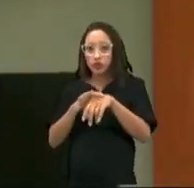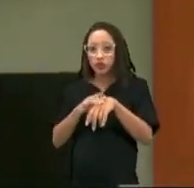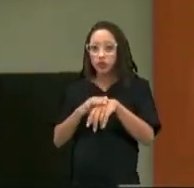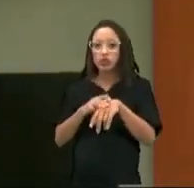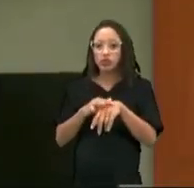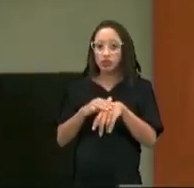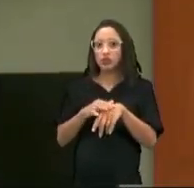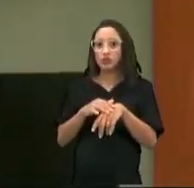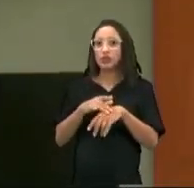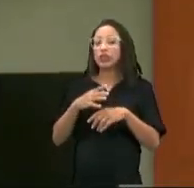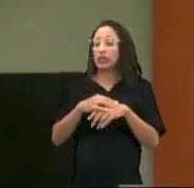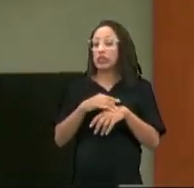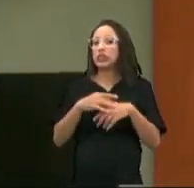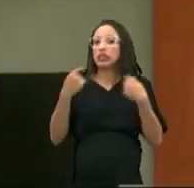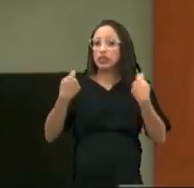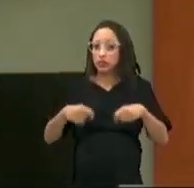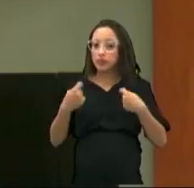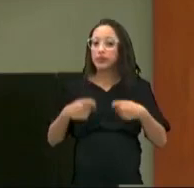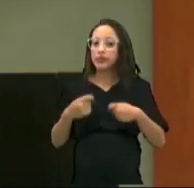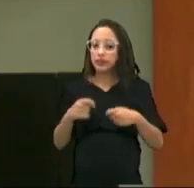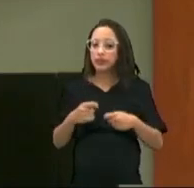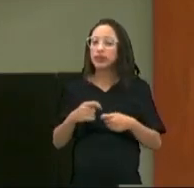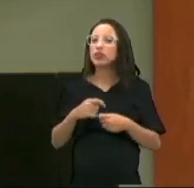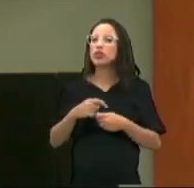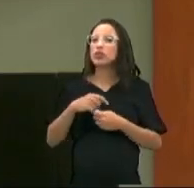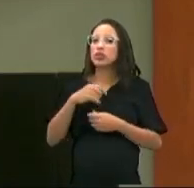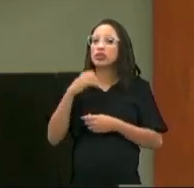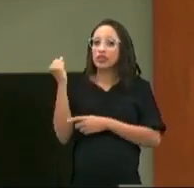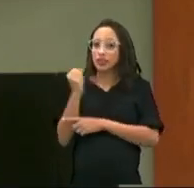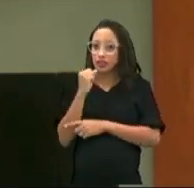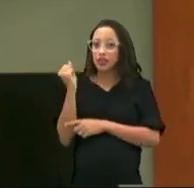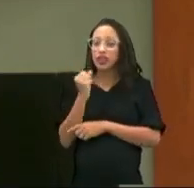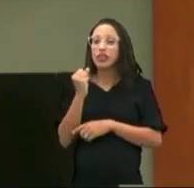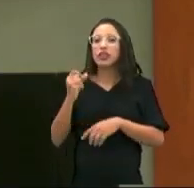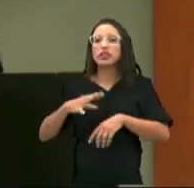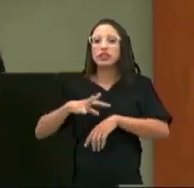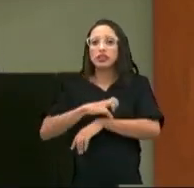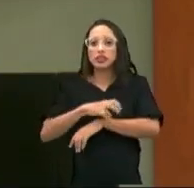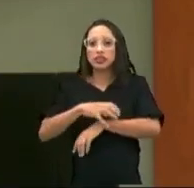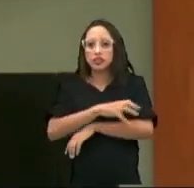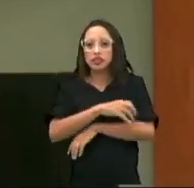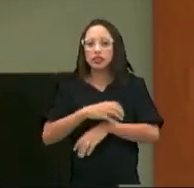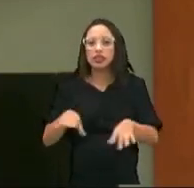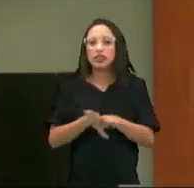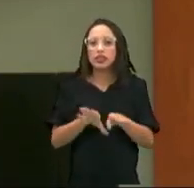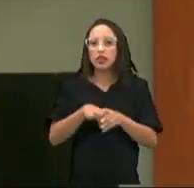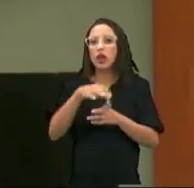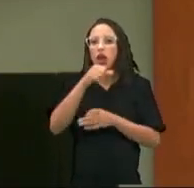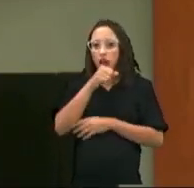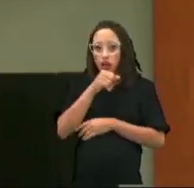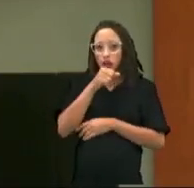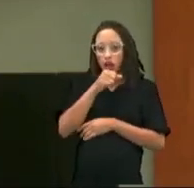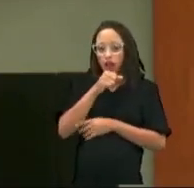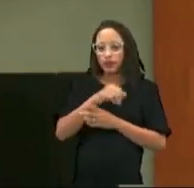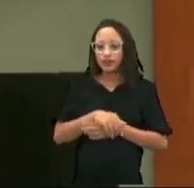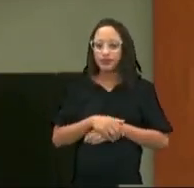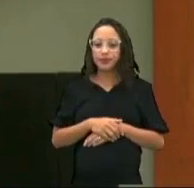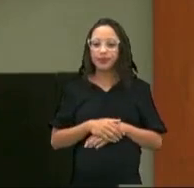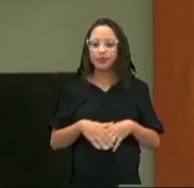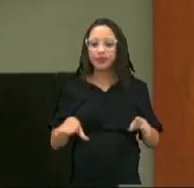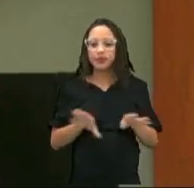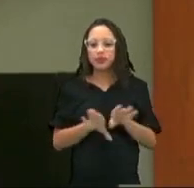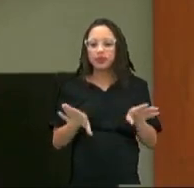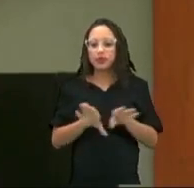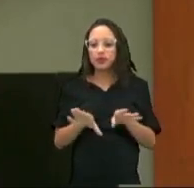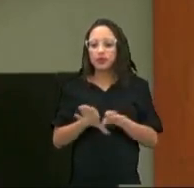vital para a saúde pública, como citei aqui o caso da Hanseníase e da tuberculose. Mas o problema também significa